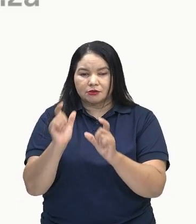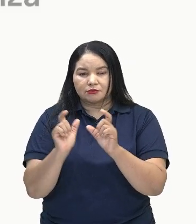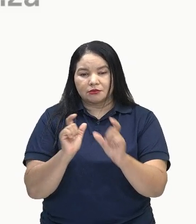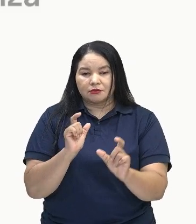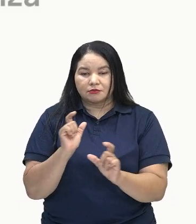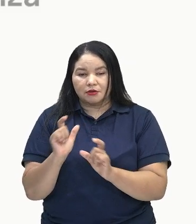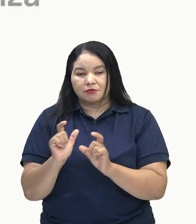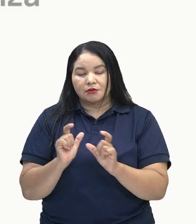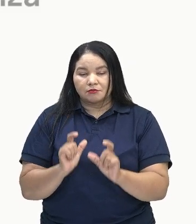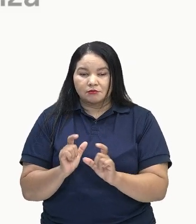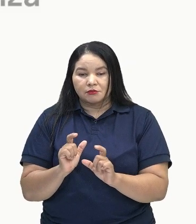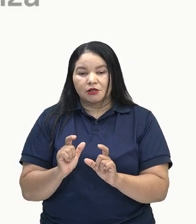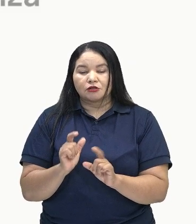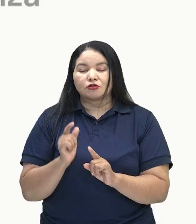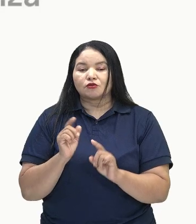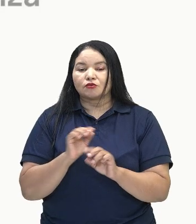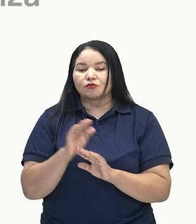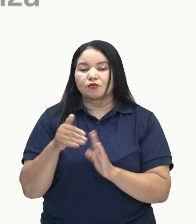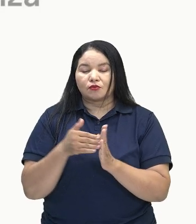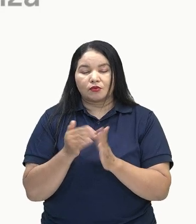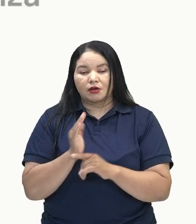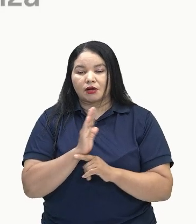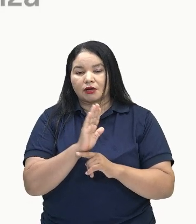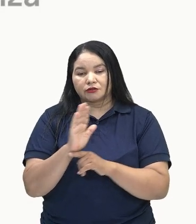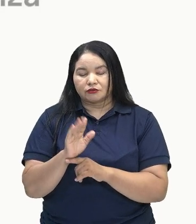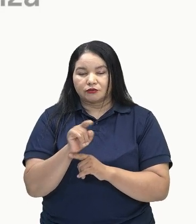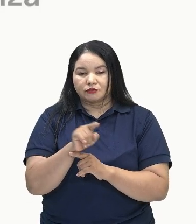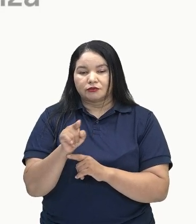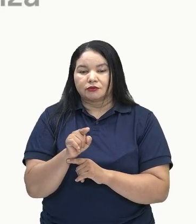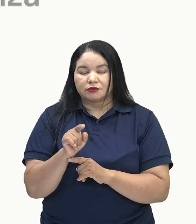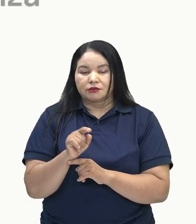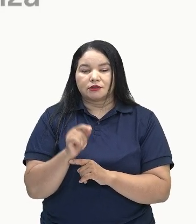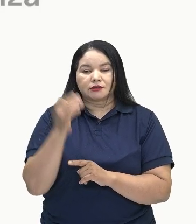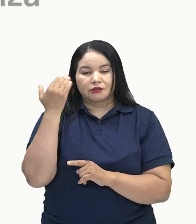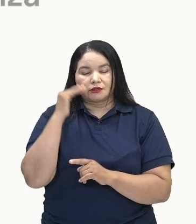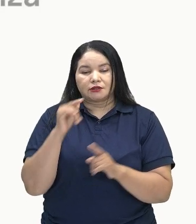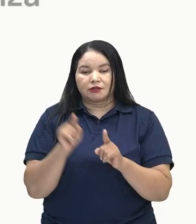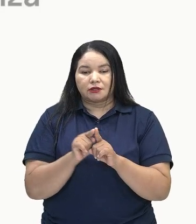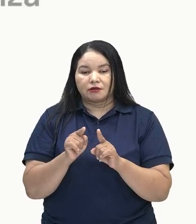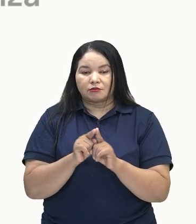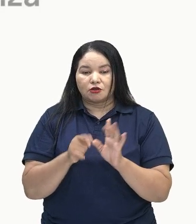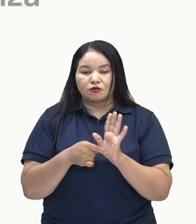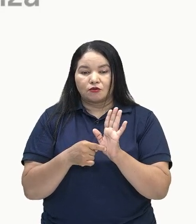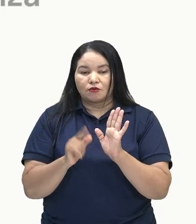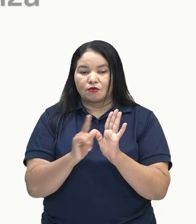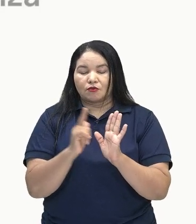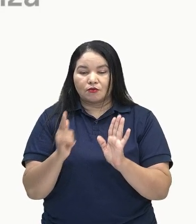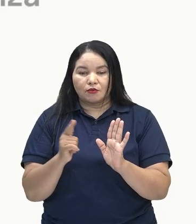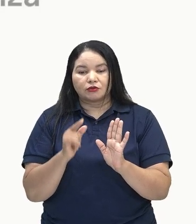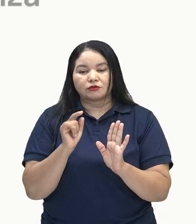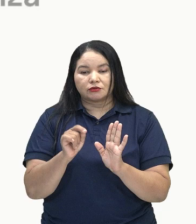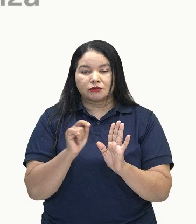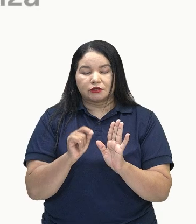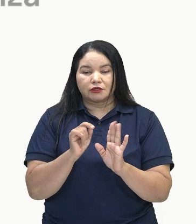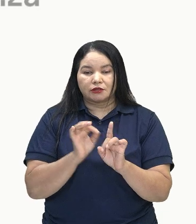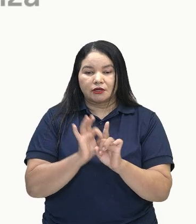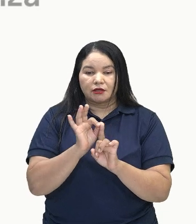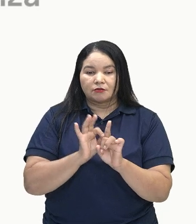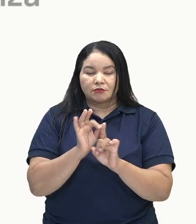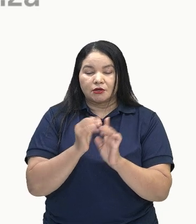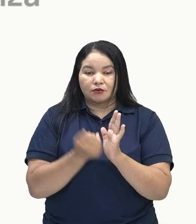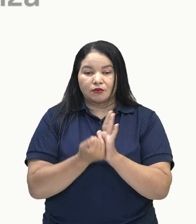a rise in global temperatures, mostrando um aumento nas grandes temperaturas ao longo, né,